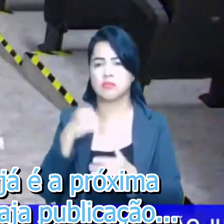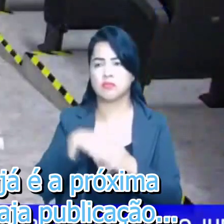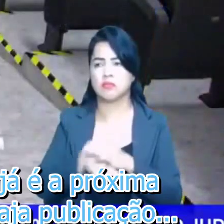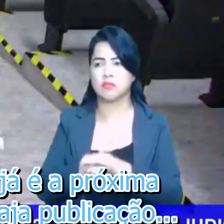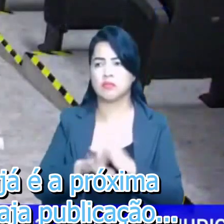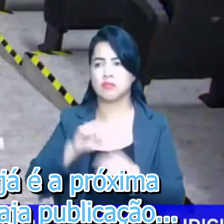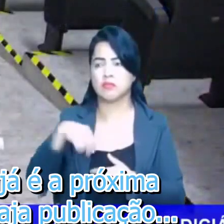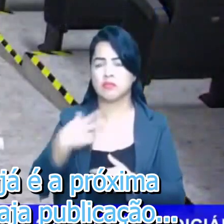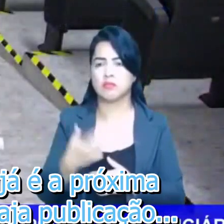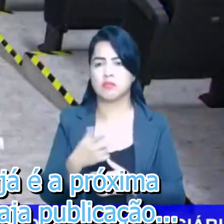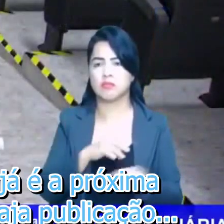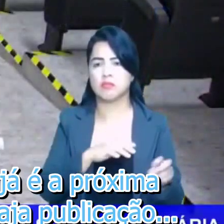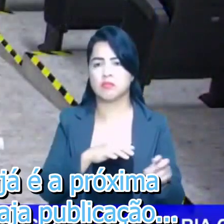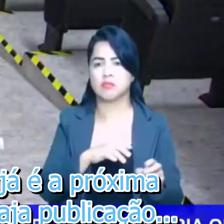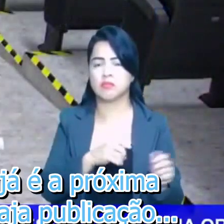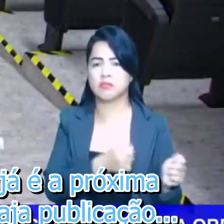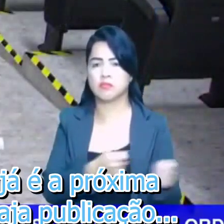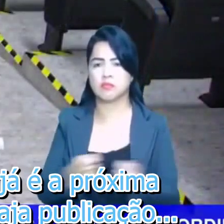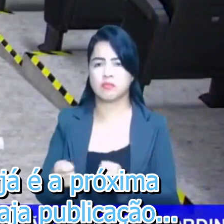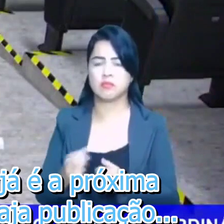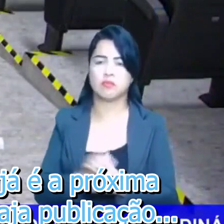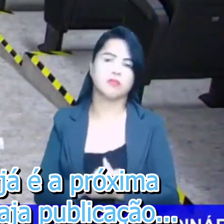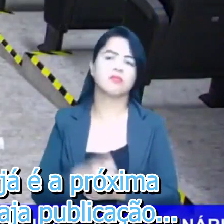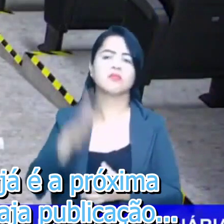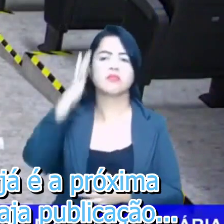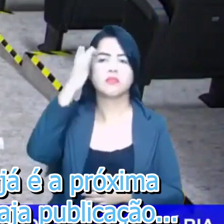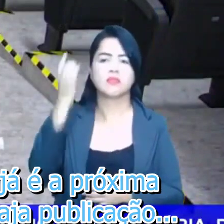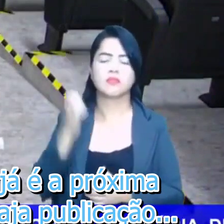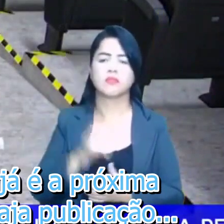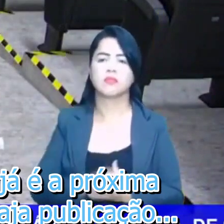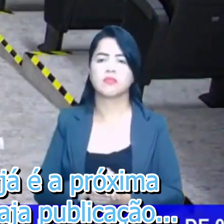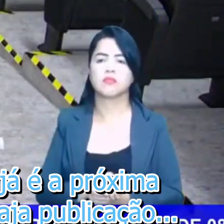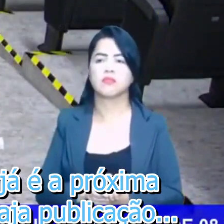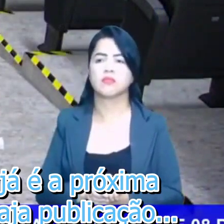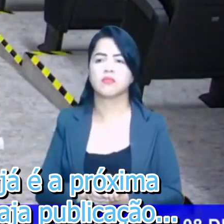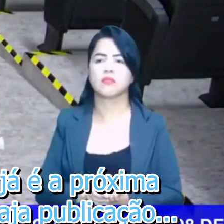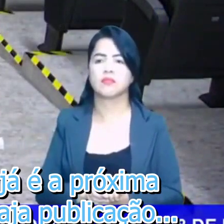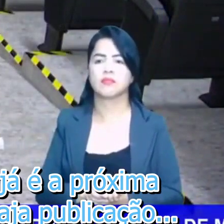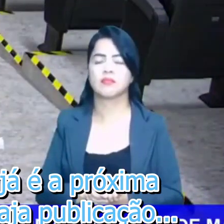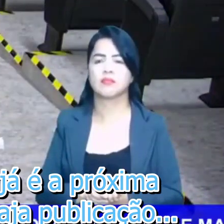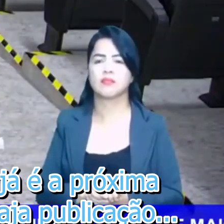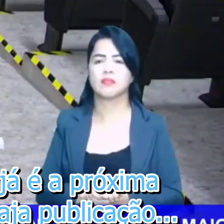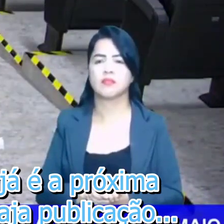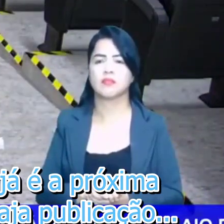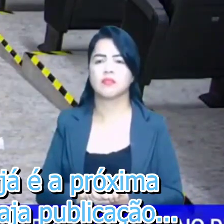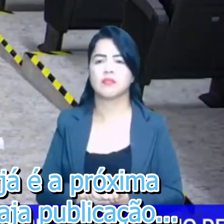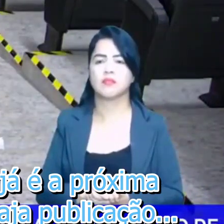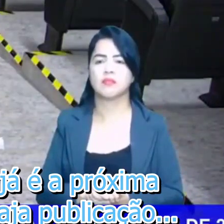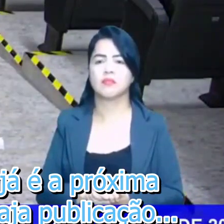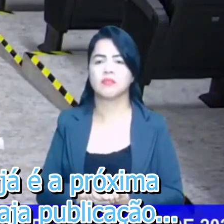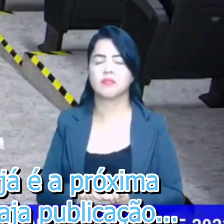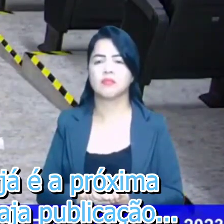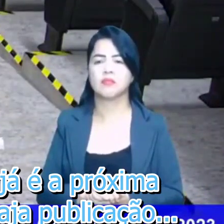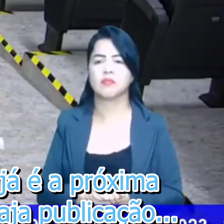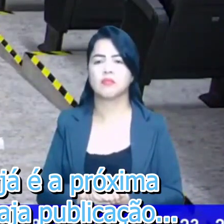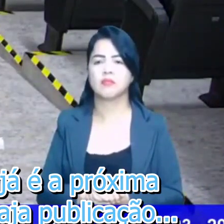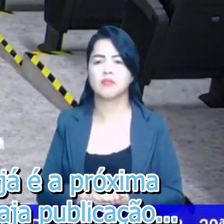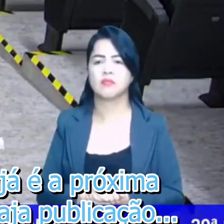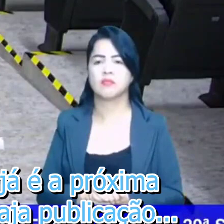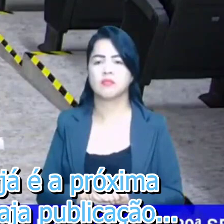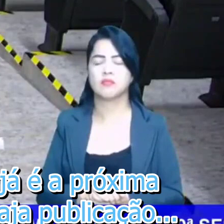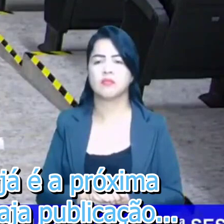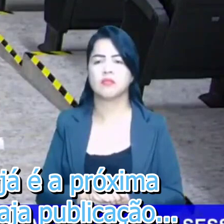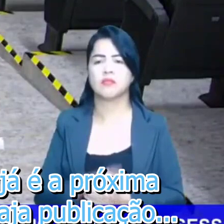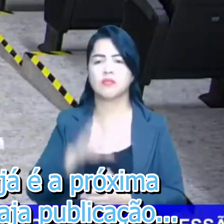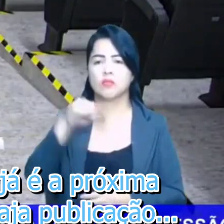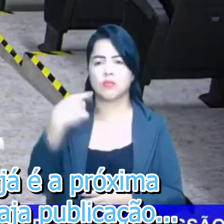Lai. Próxima sessão é amanhã, tá, imagem ampla do plenário. Amanhã já é a próxima sessão. Não dá, né? Todos não dá. Os na desembargadores próxima, acomodados em seus lugares.